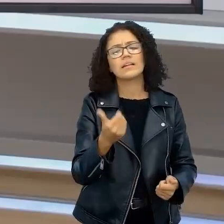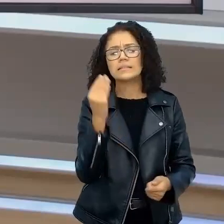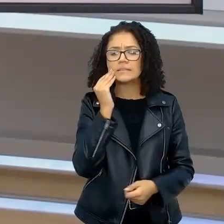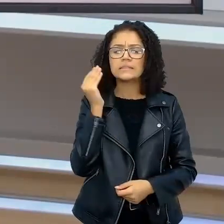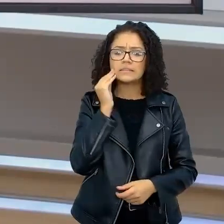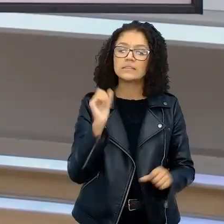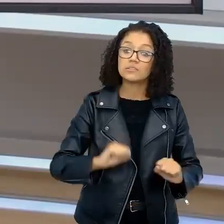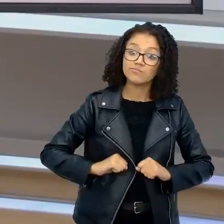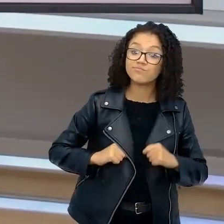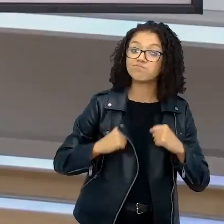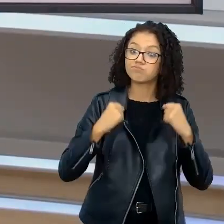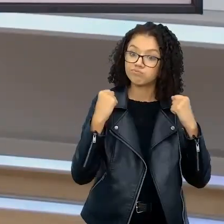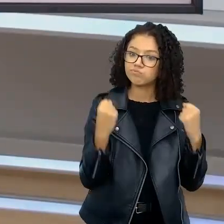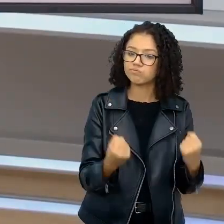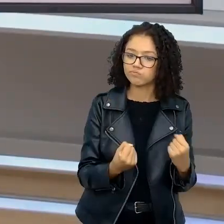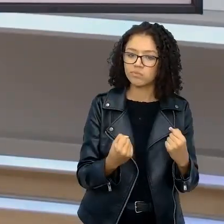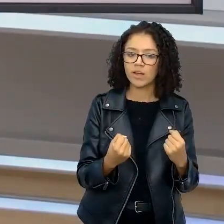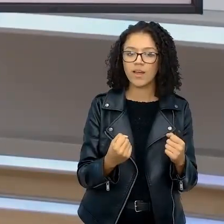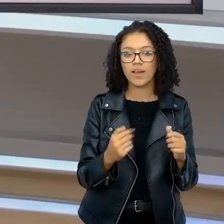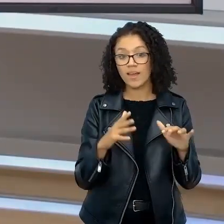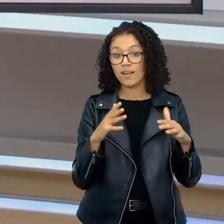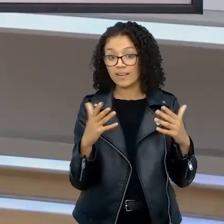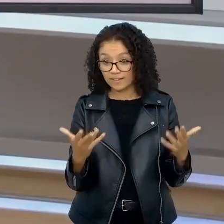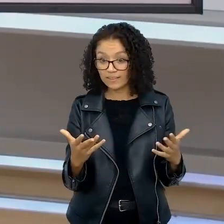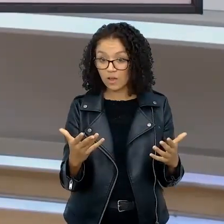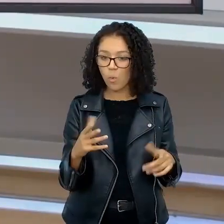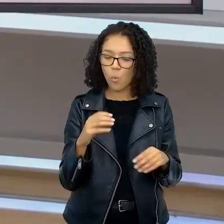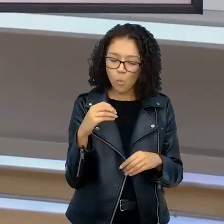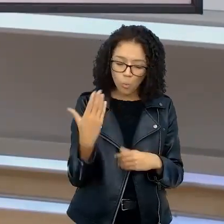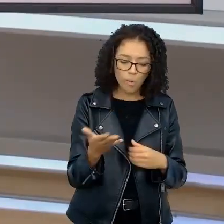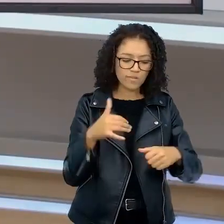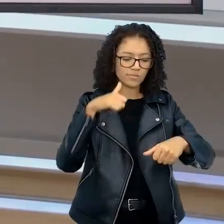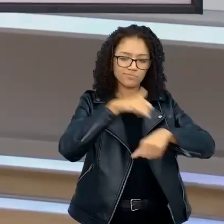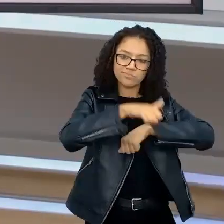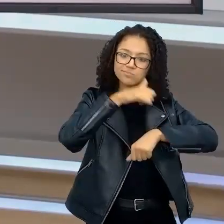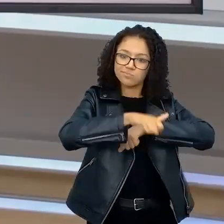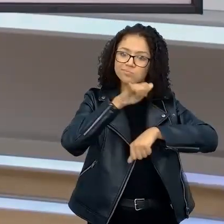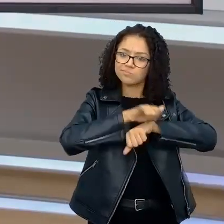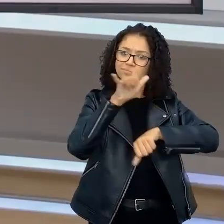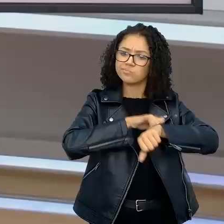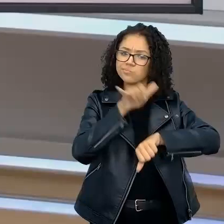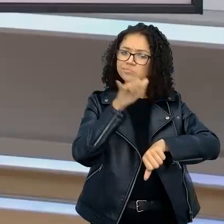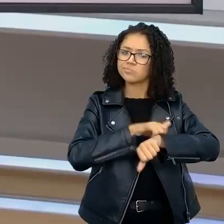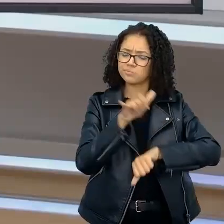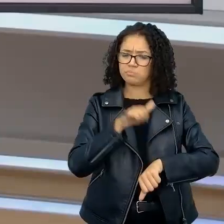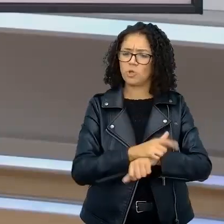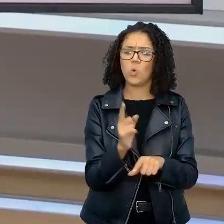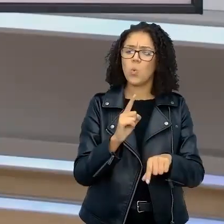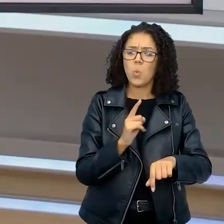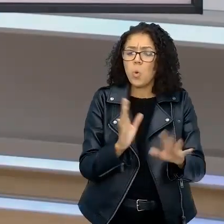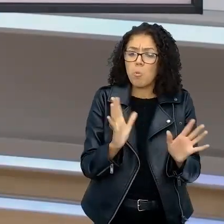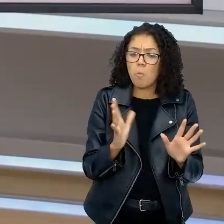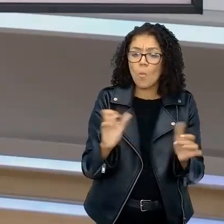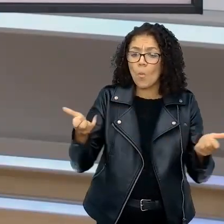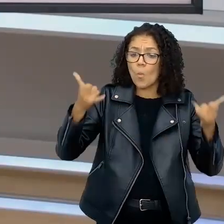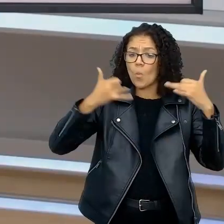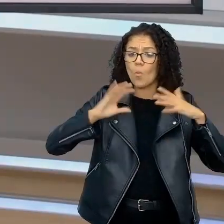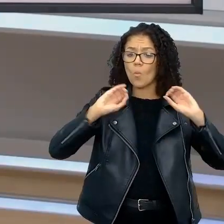nessas situações que evasões e faltas excessivas surgem, né, inesperadamente, também